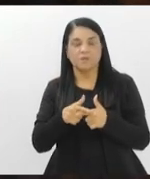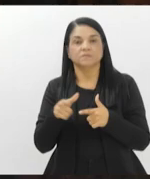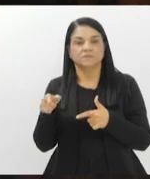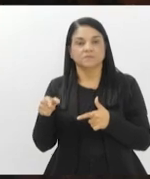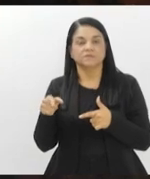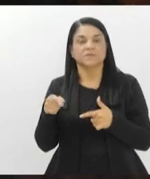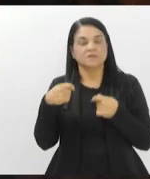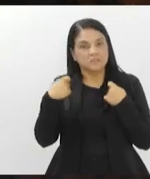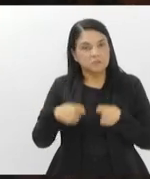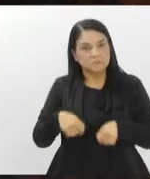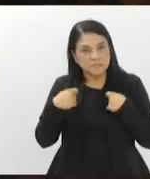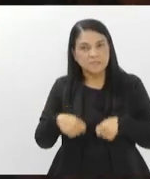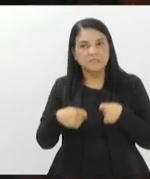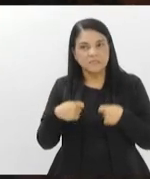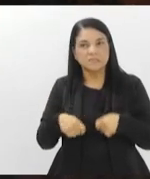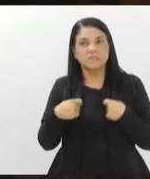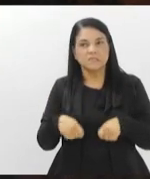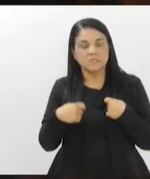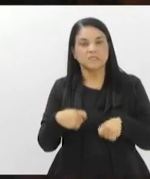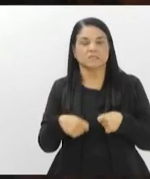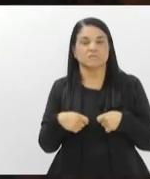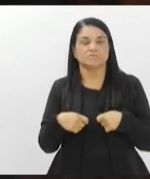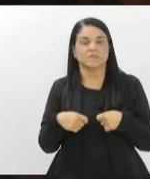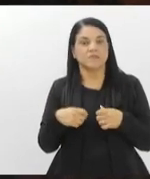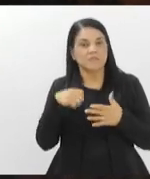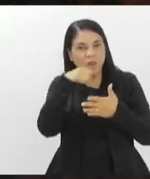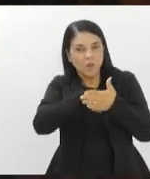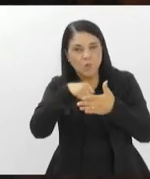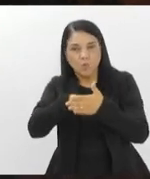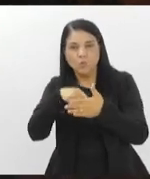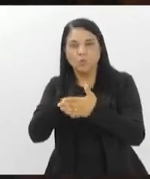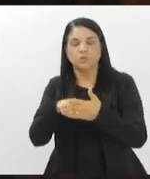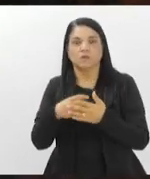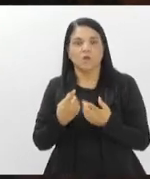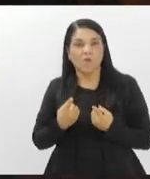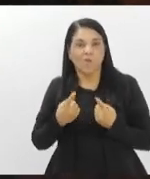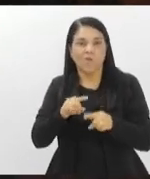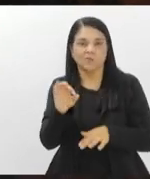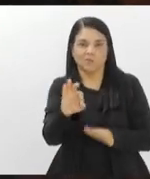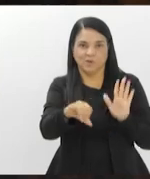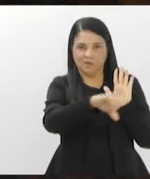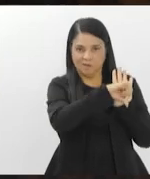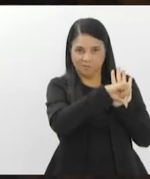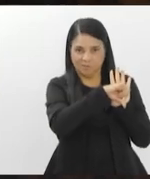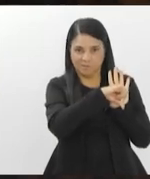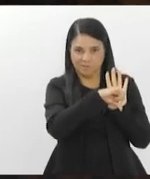vocês no fronte aí dessa luta, da batalha contra o crime.